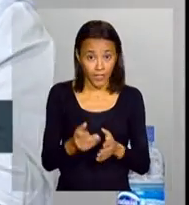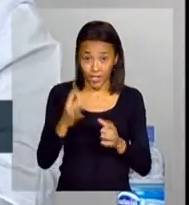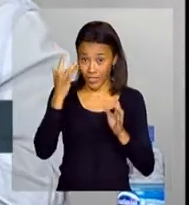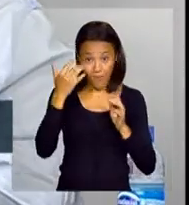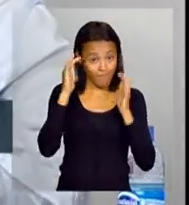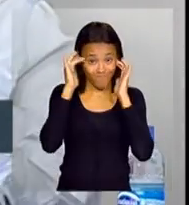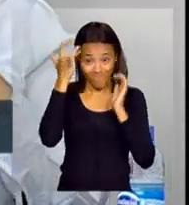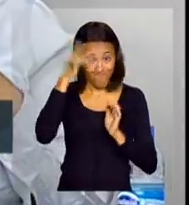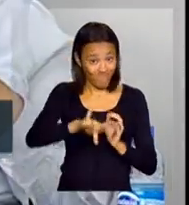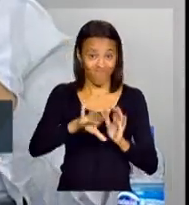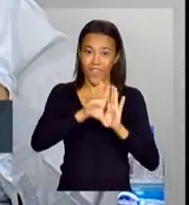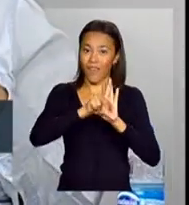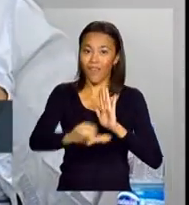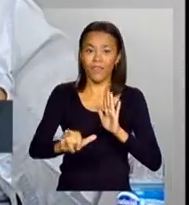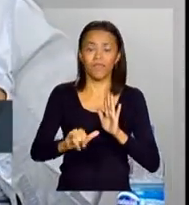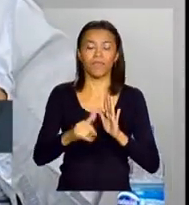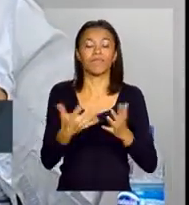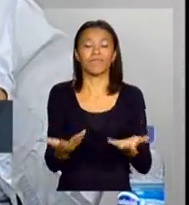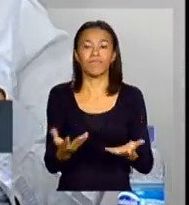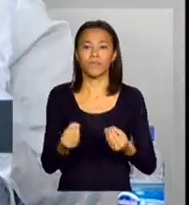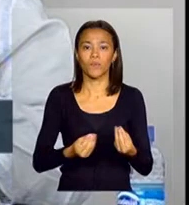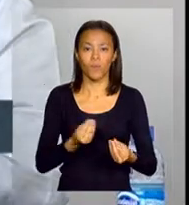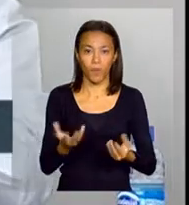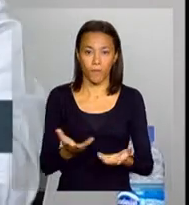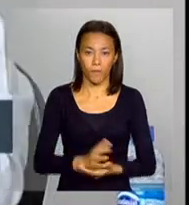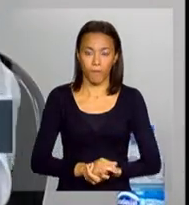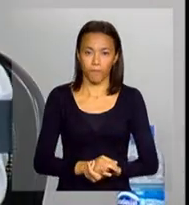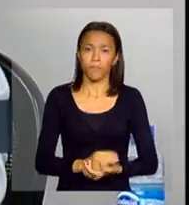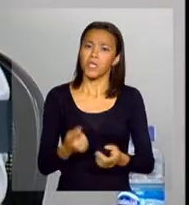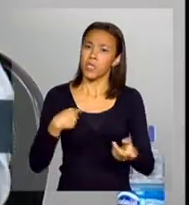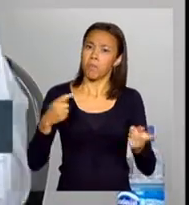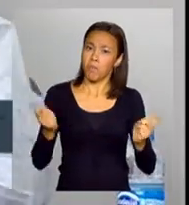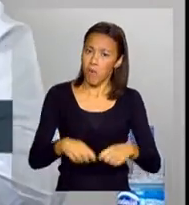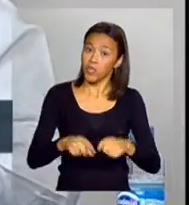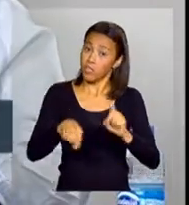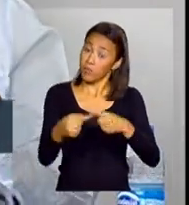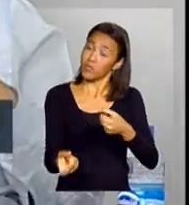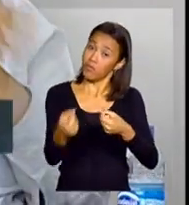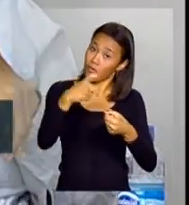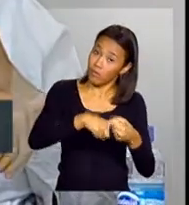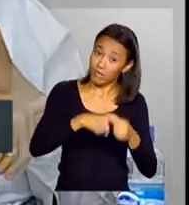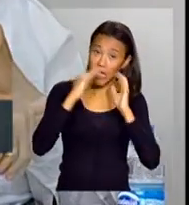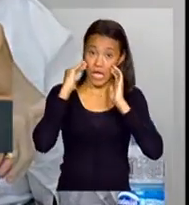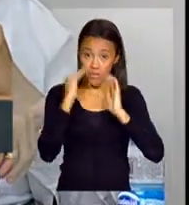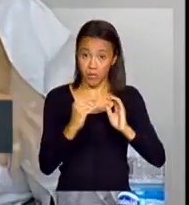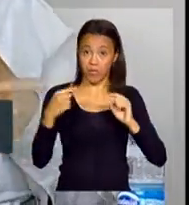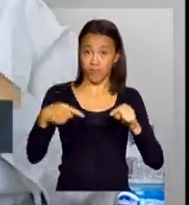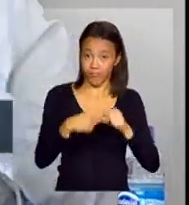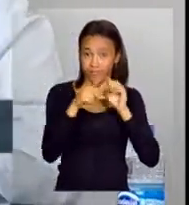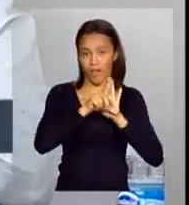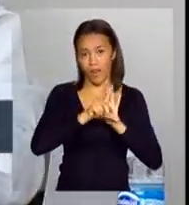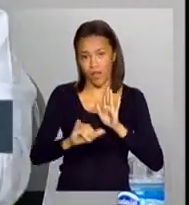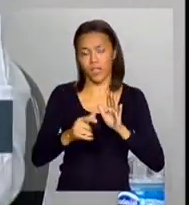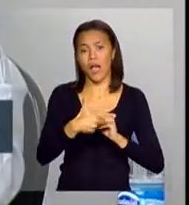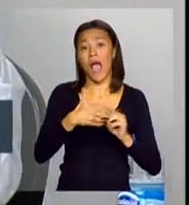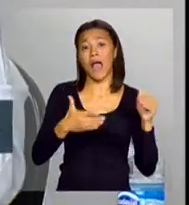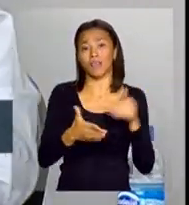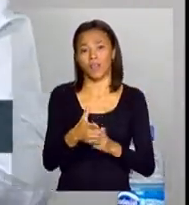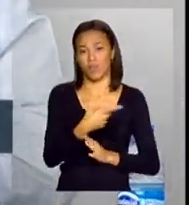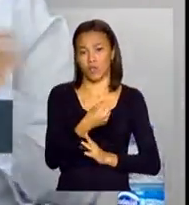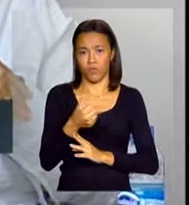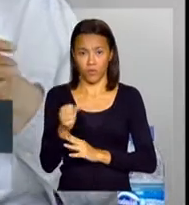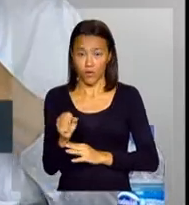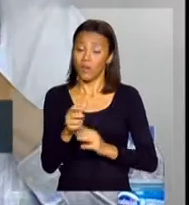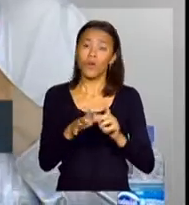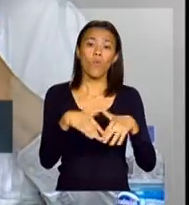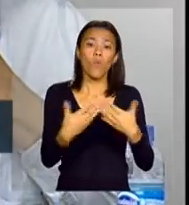descumprindo a lei em termos de reserva legal e APP? E que poderão se regularizar até 2008, poderão recuperar, e